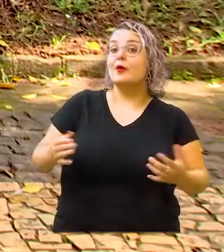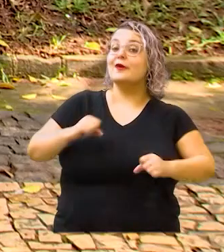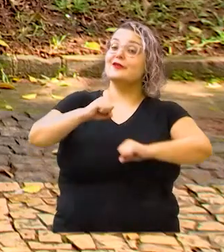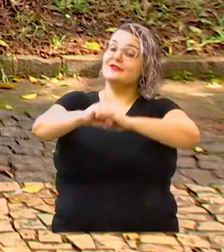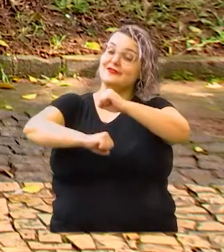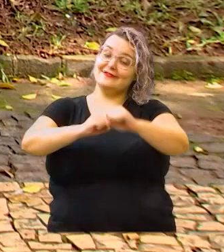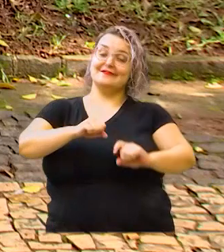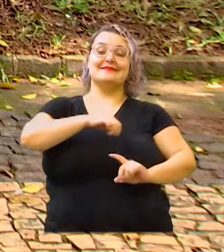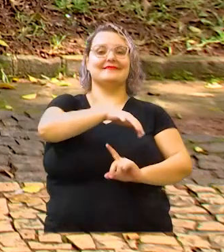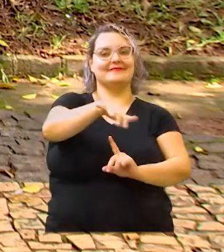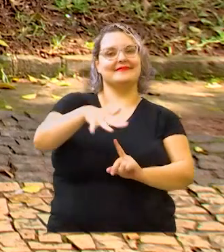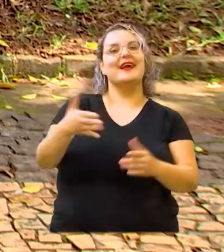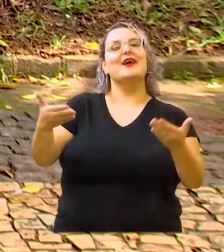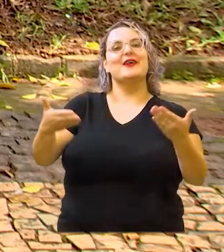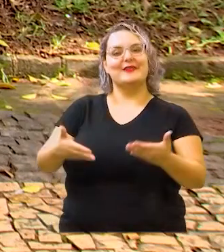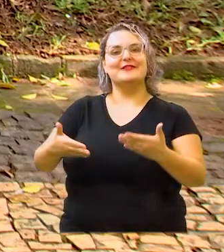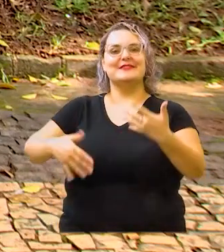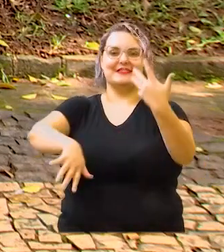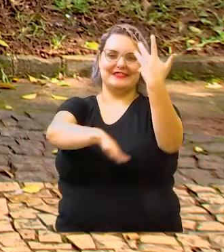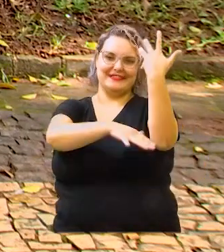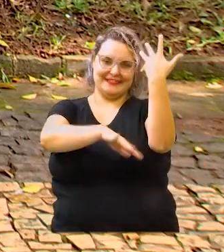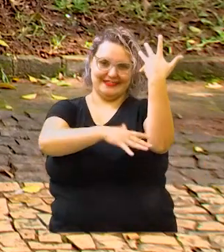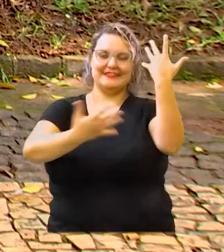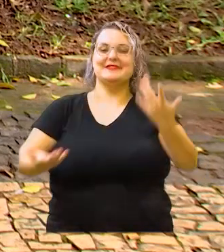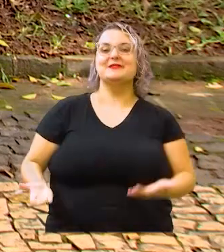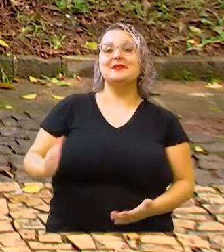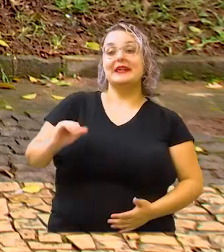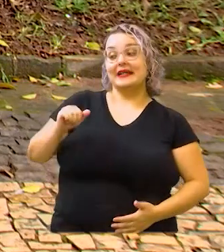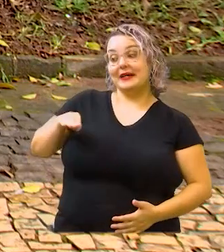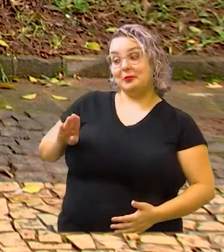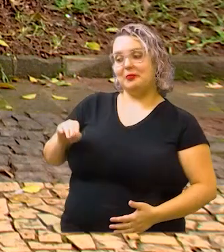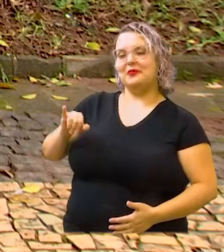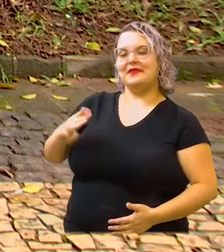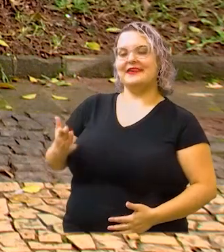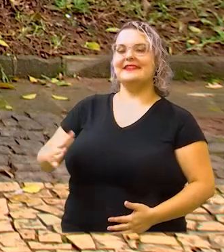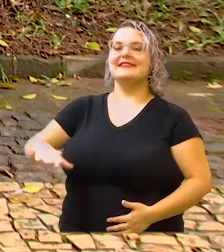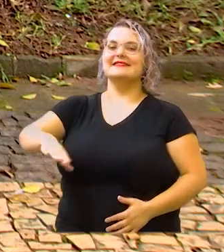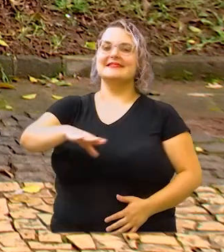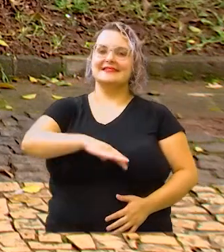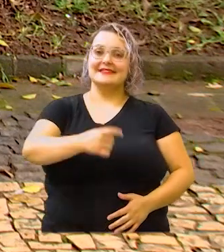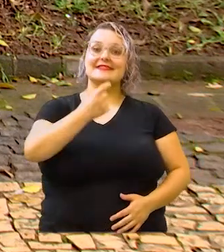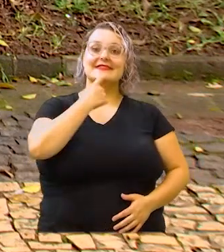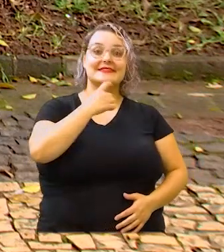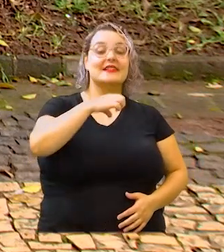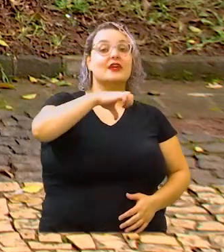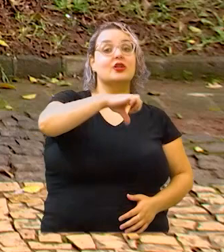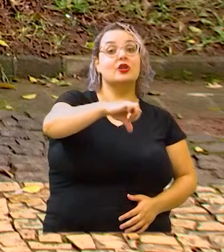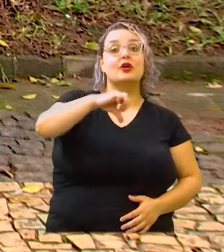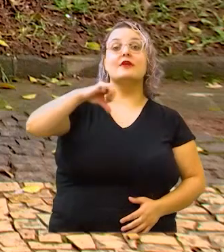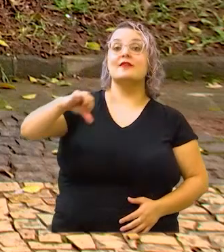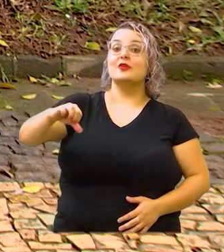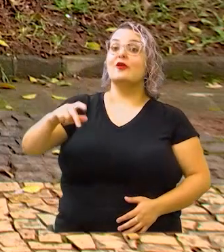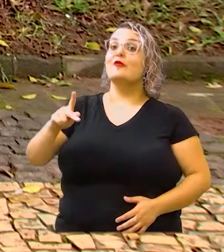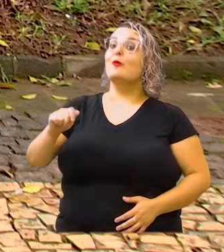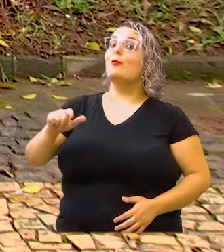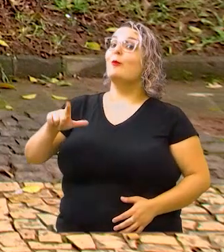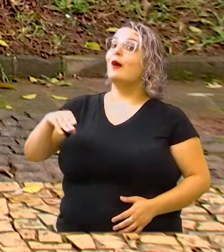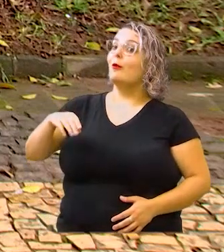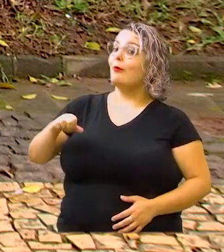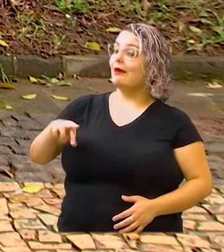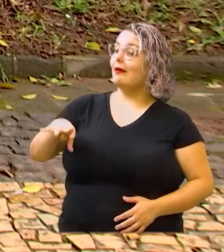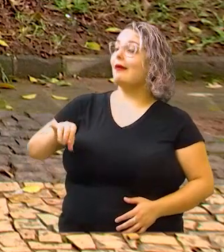Bom, é o Giro Ambiental e hoje nós estamos aqui na Praça Carlos Gomes, no Cambuí, em Campinas, onde tem 99